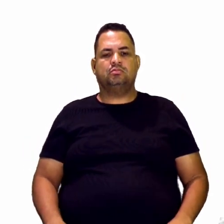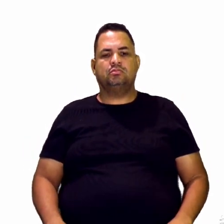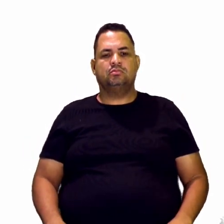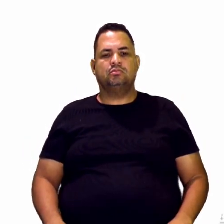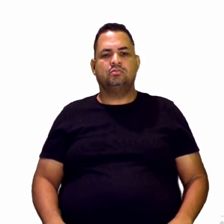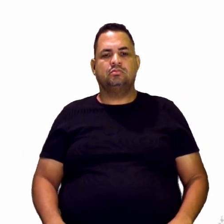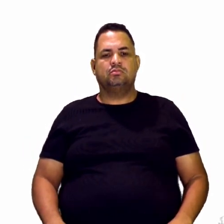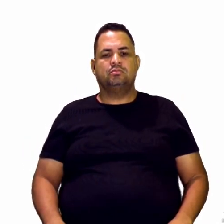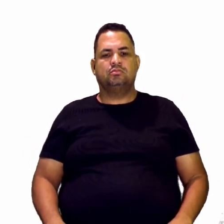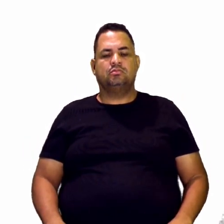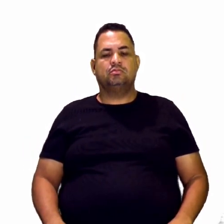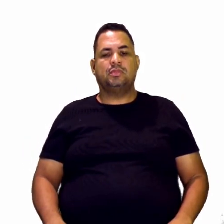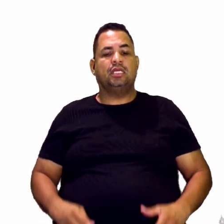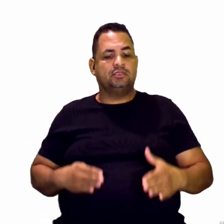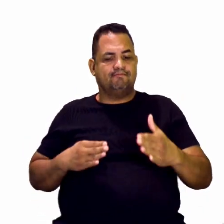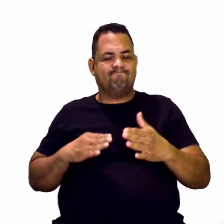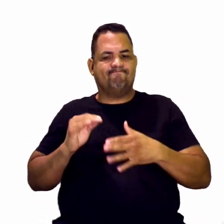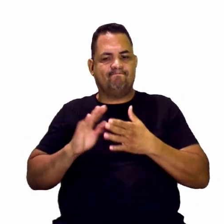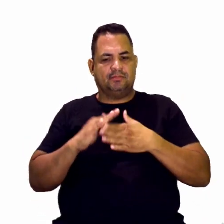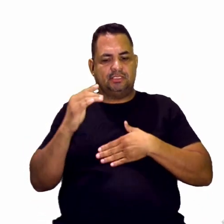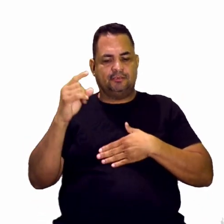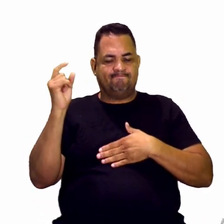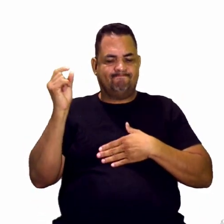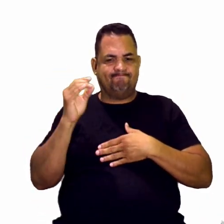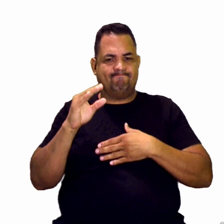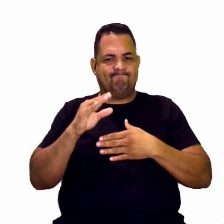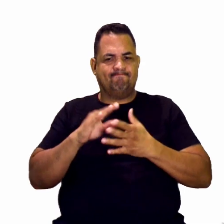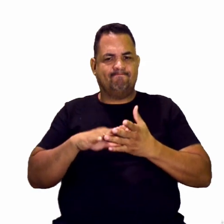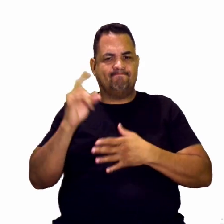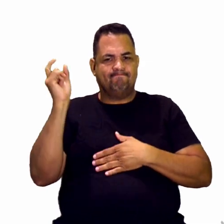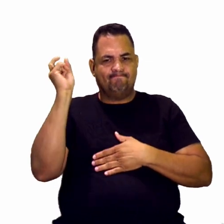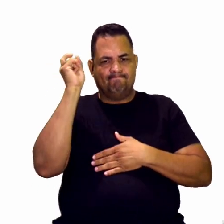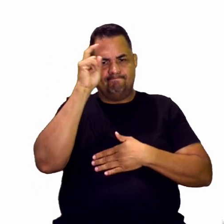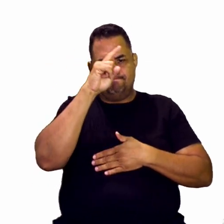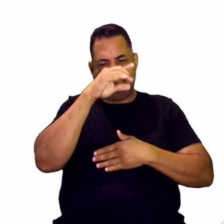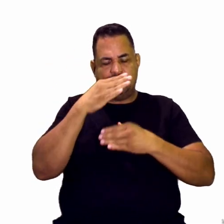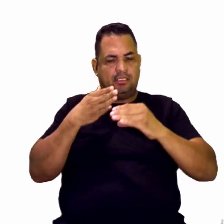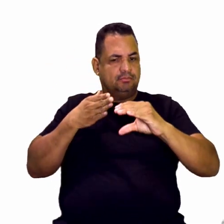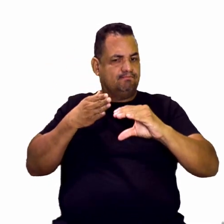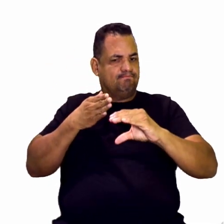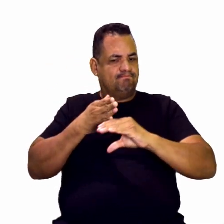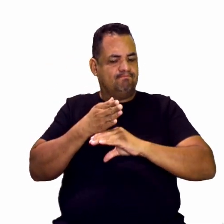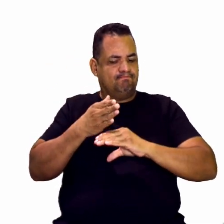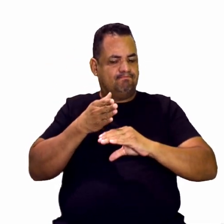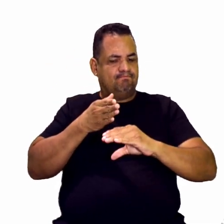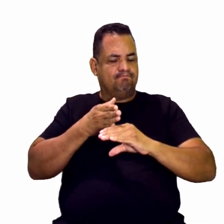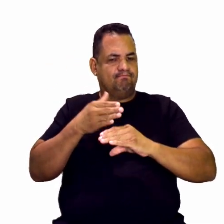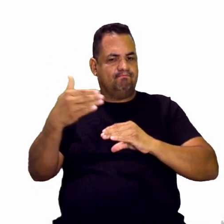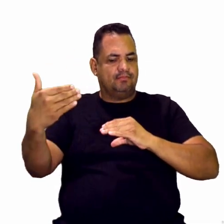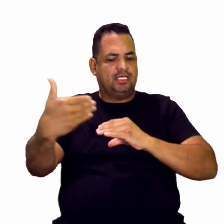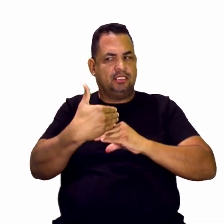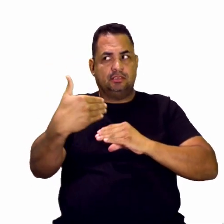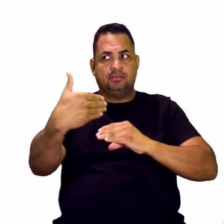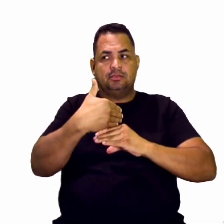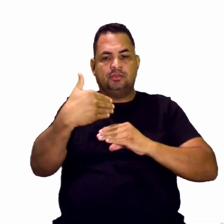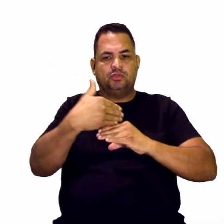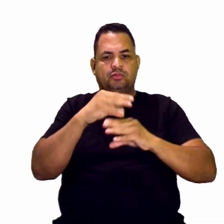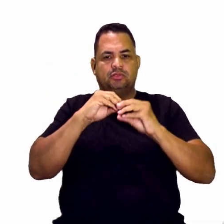fica difícil a entrada dessa substância, porque dentro já tem muita